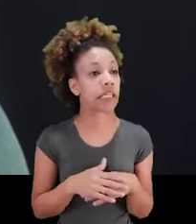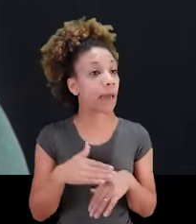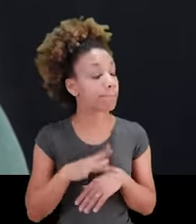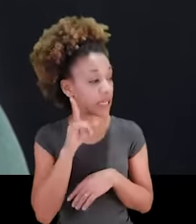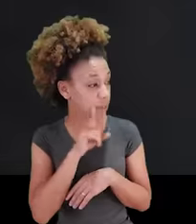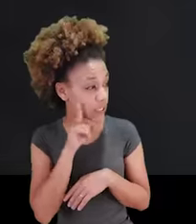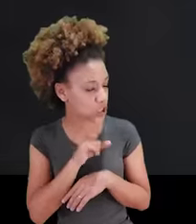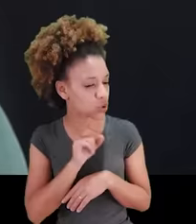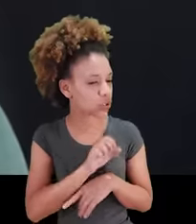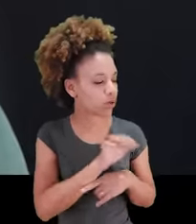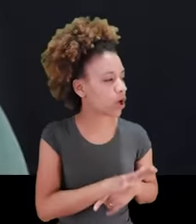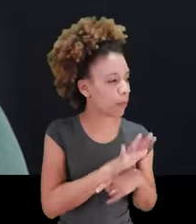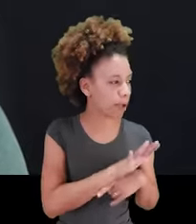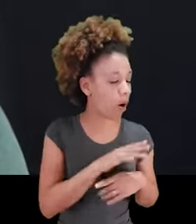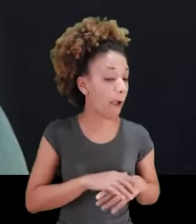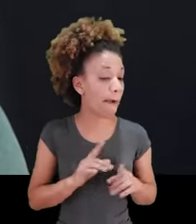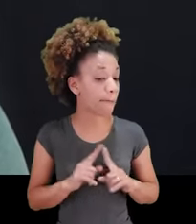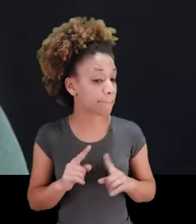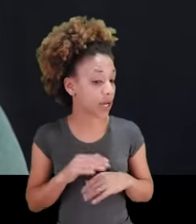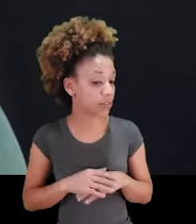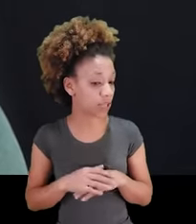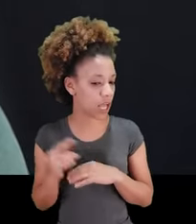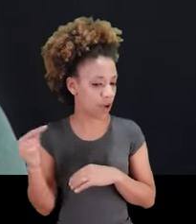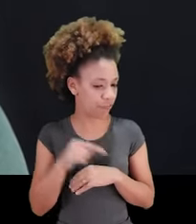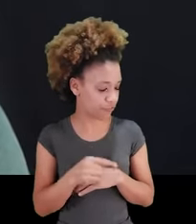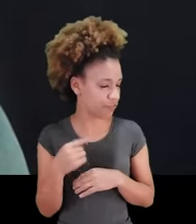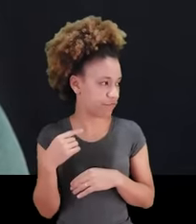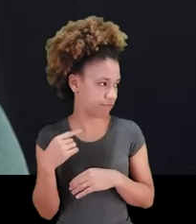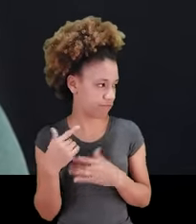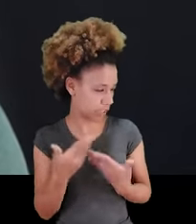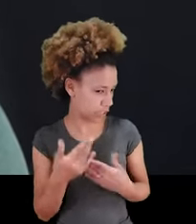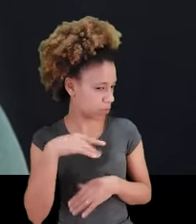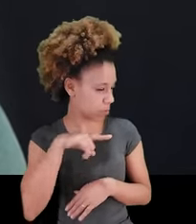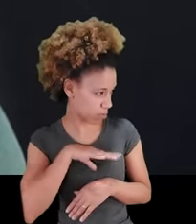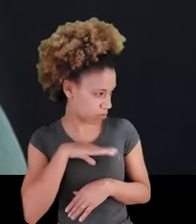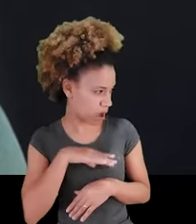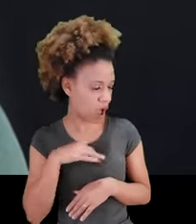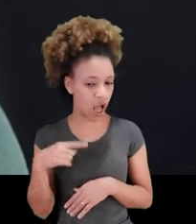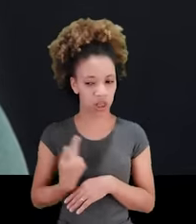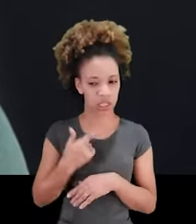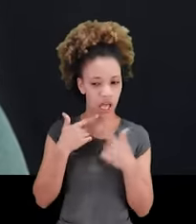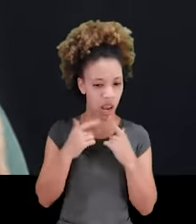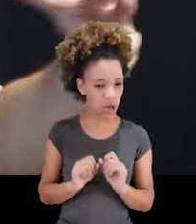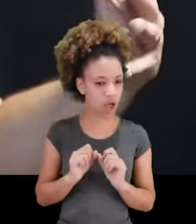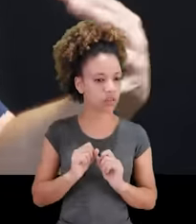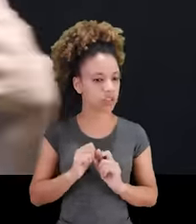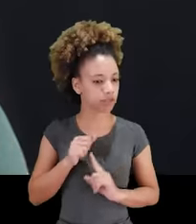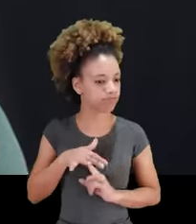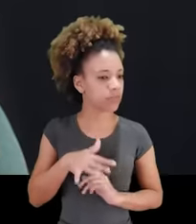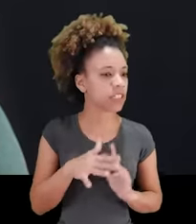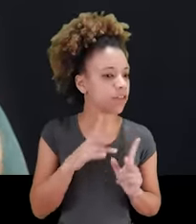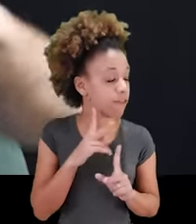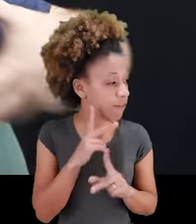americano do que europeu. Uhum. Mas conforme eu venho para cá, para Portugal, eu começo a chegar à conclusão que a nossa língua, ela é tão grande, ela é tão